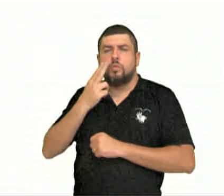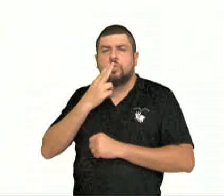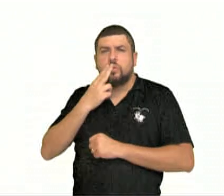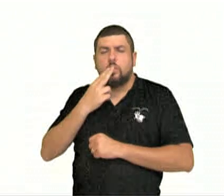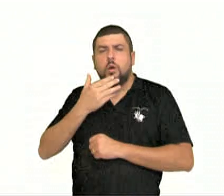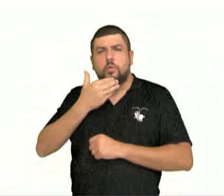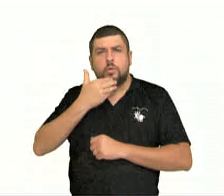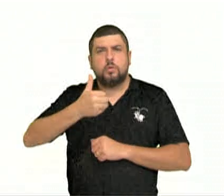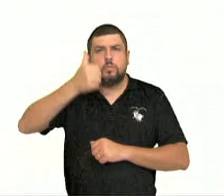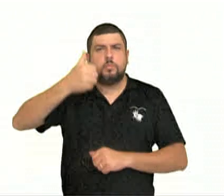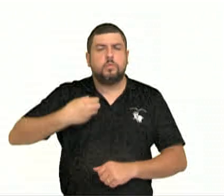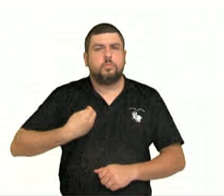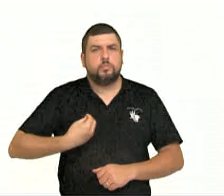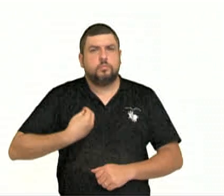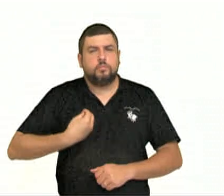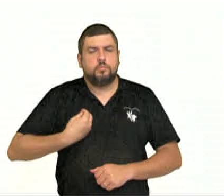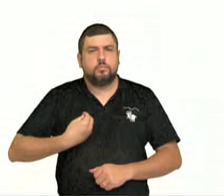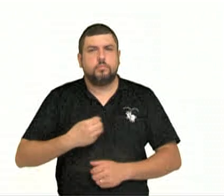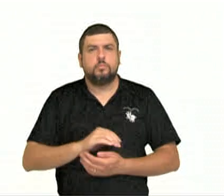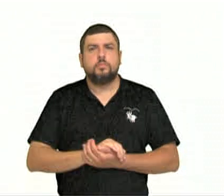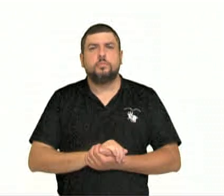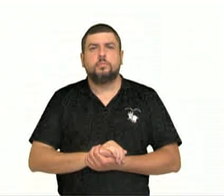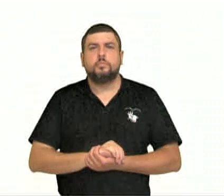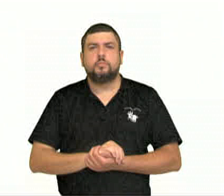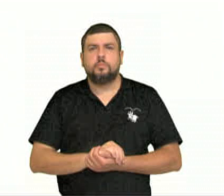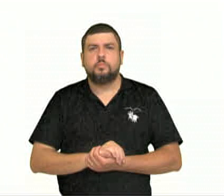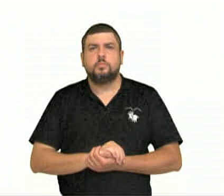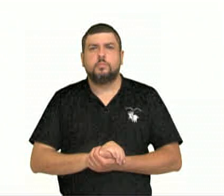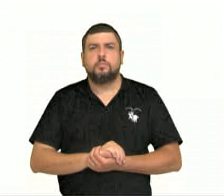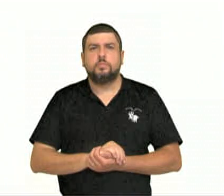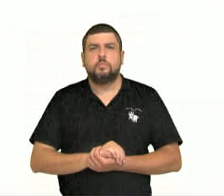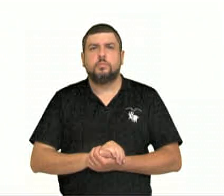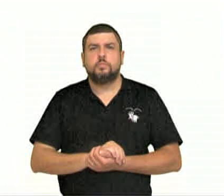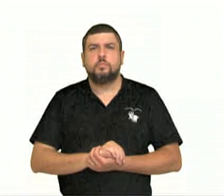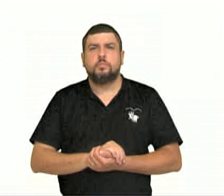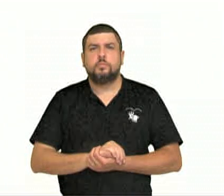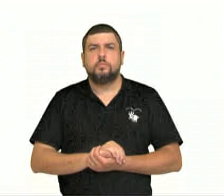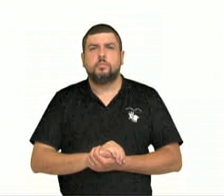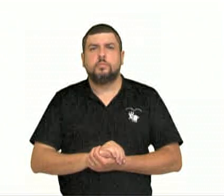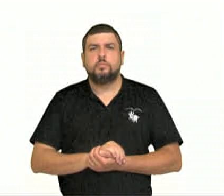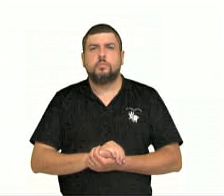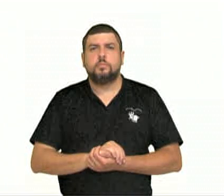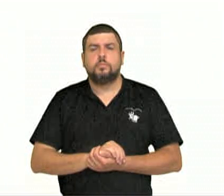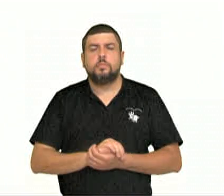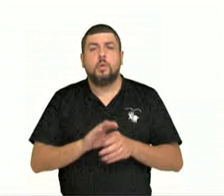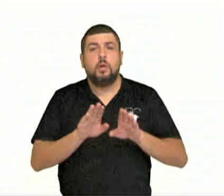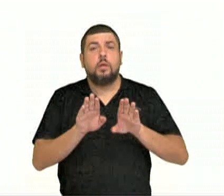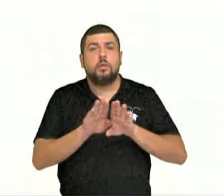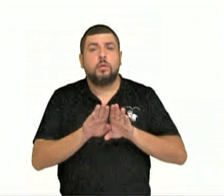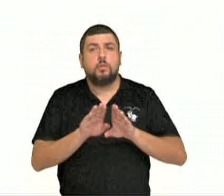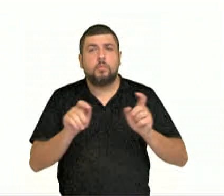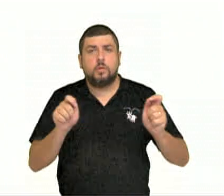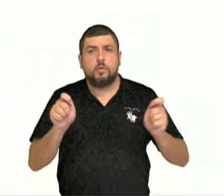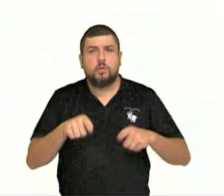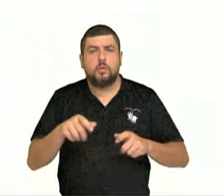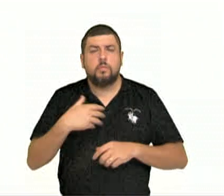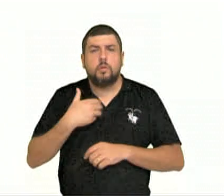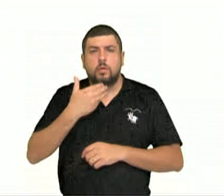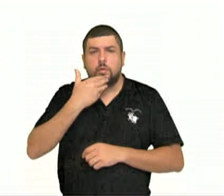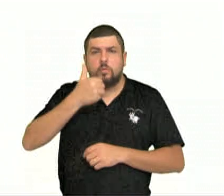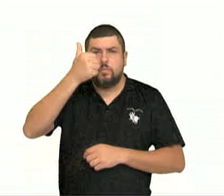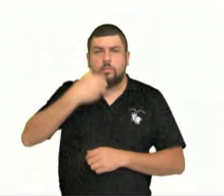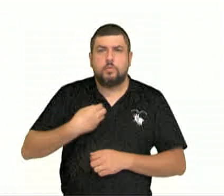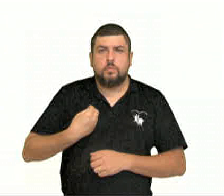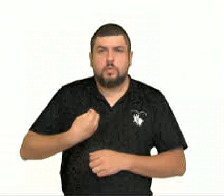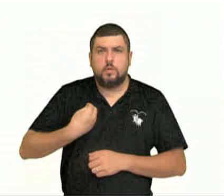algumas substâncias. E se também parece que pode melhorar a vida, te parece que a